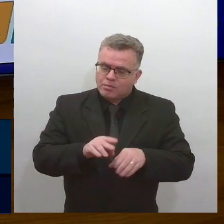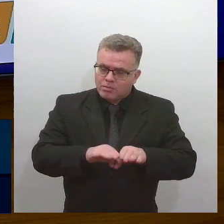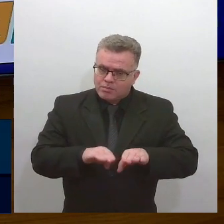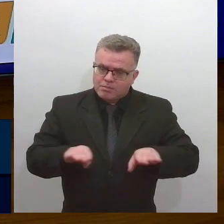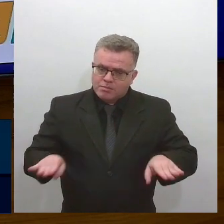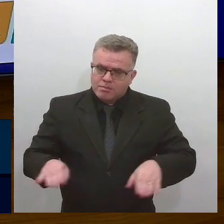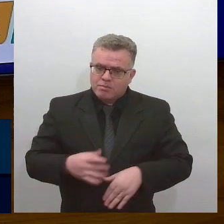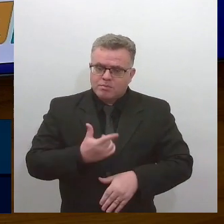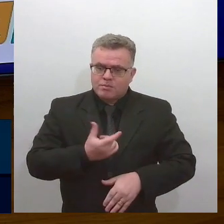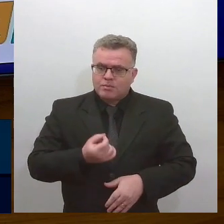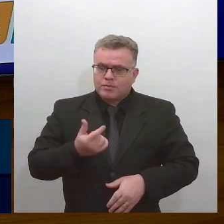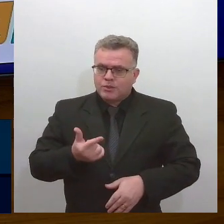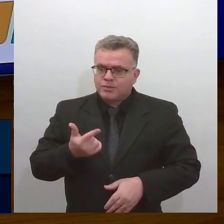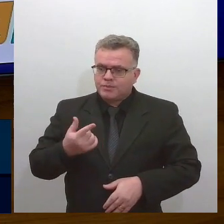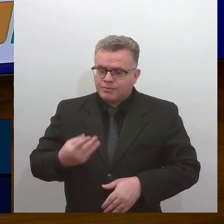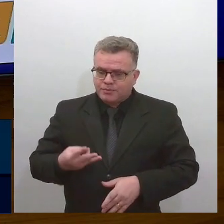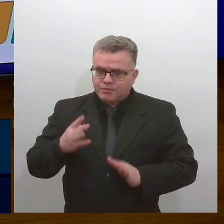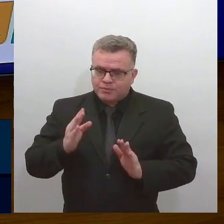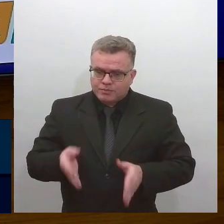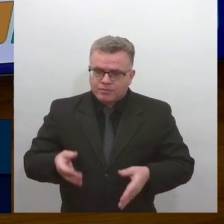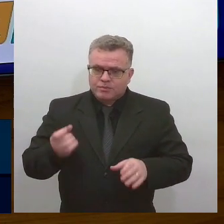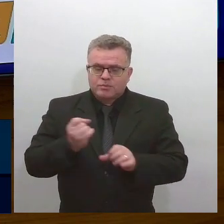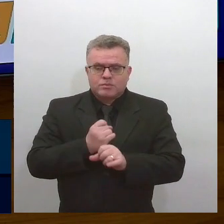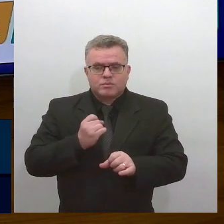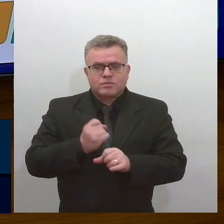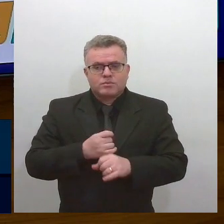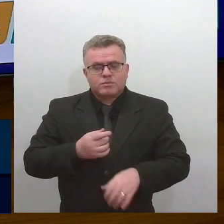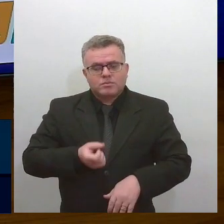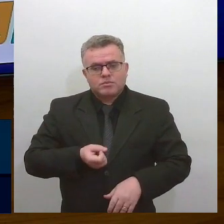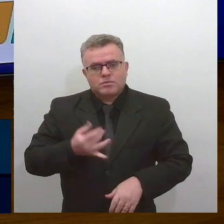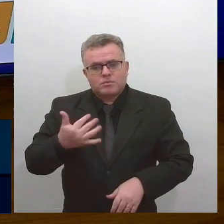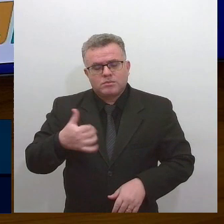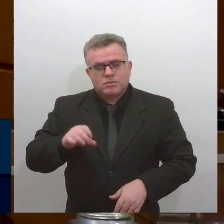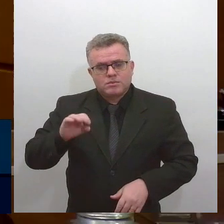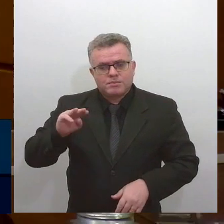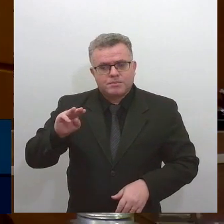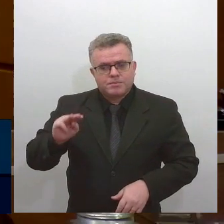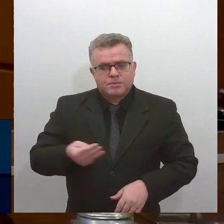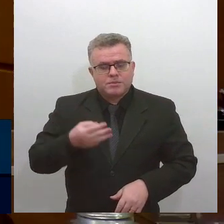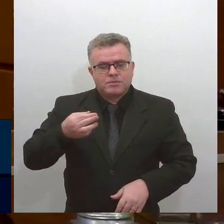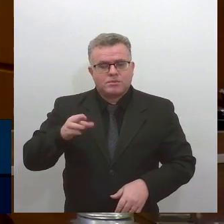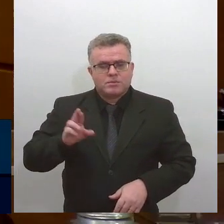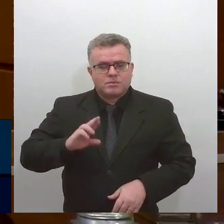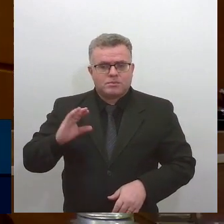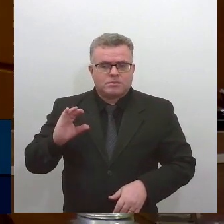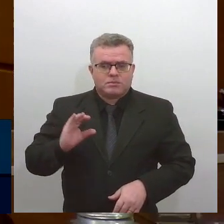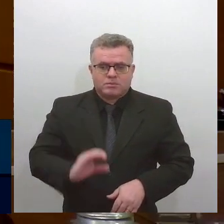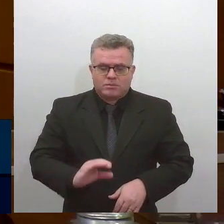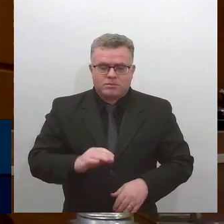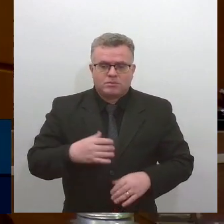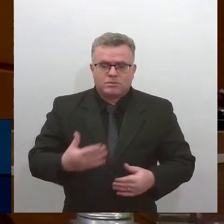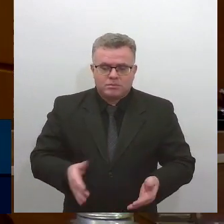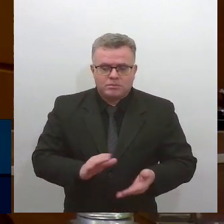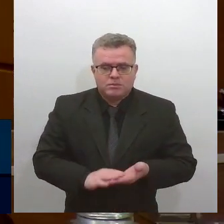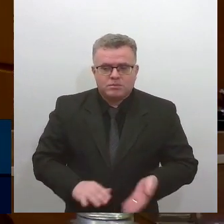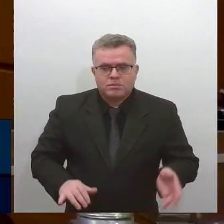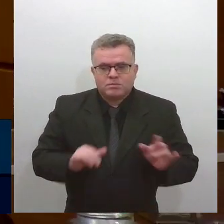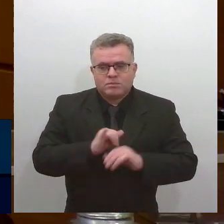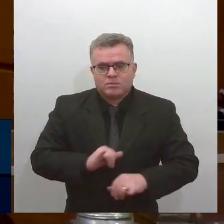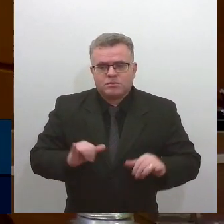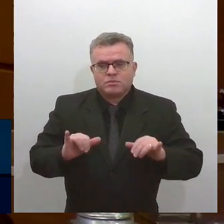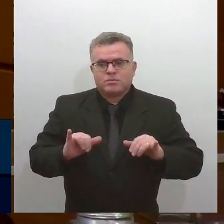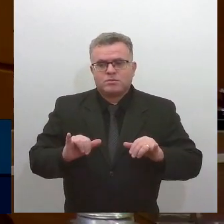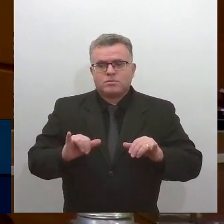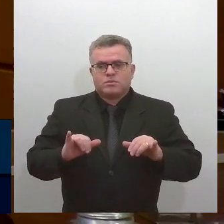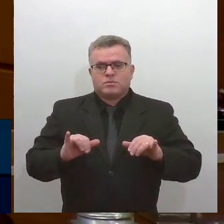10 bilhões de reais e eu faço falo digo esse valor com com bastante e ênfase